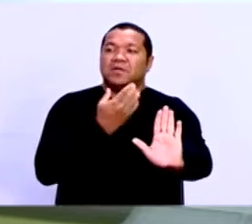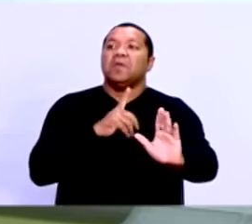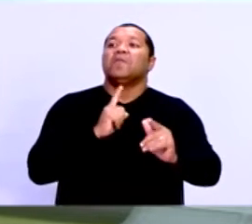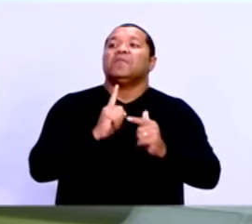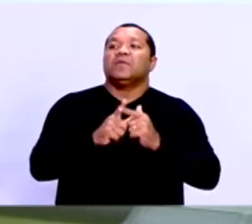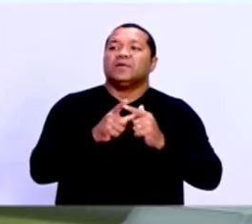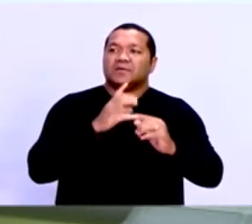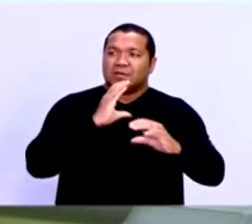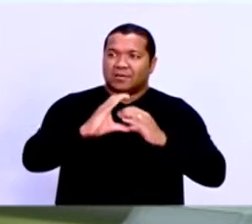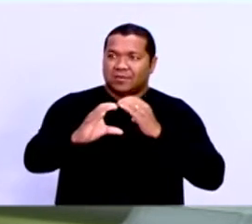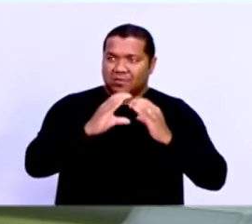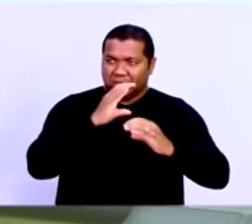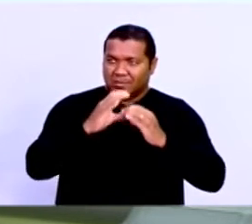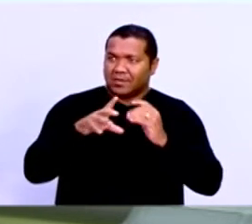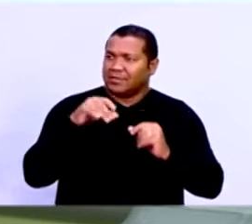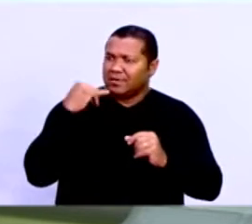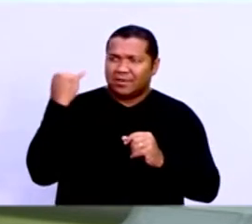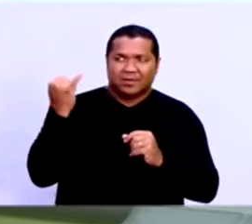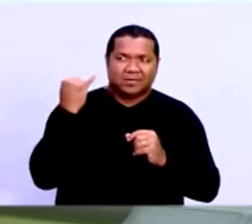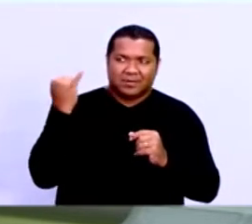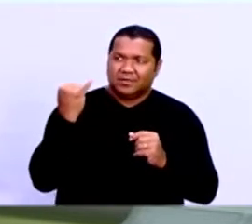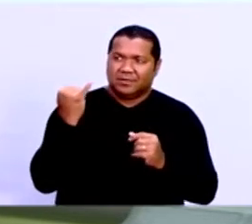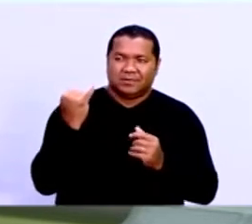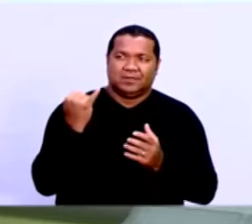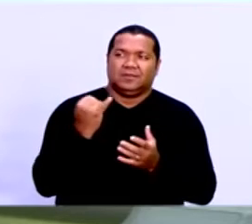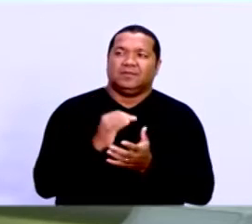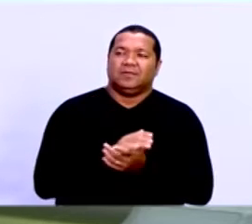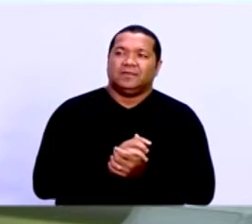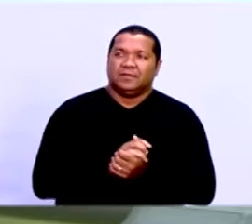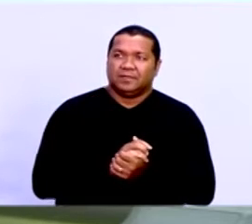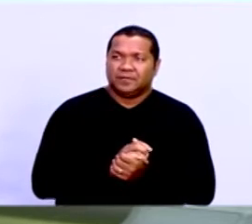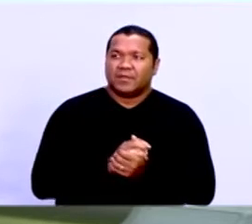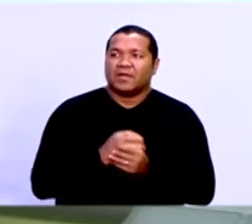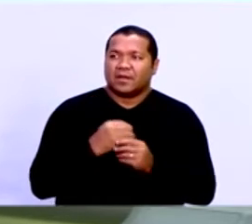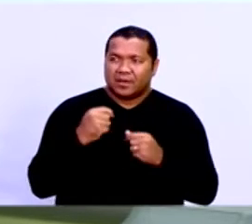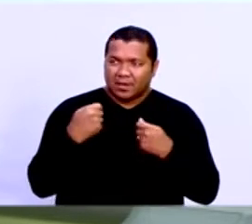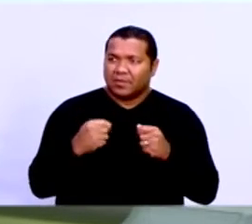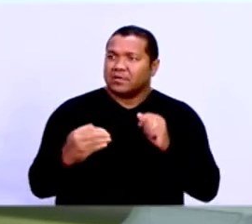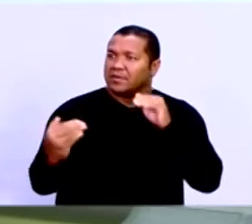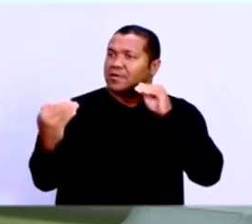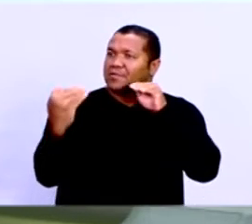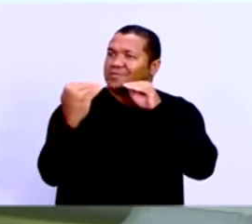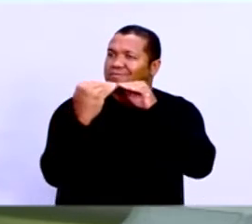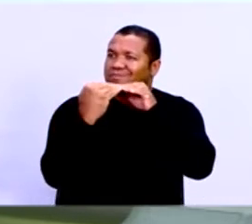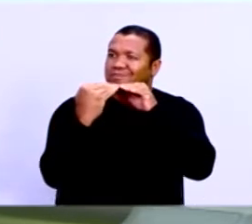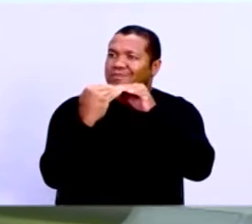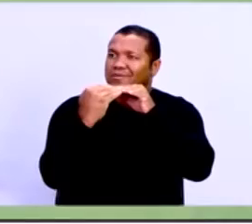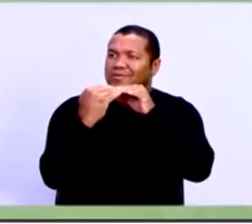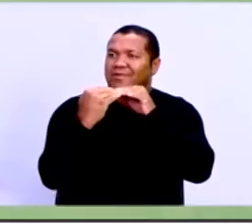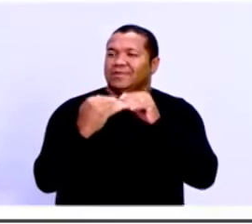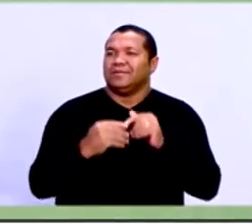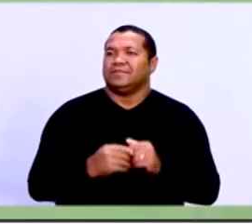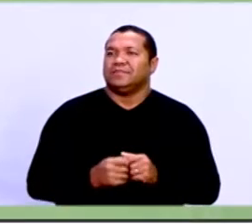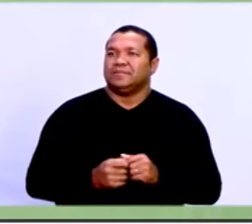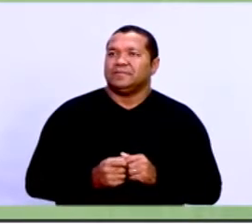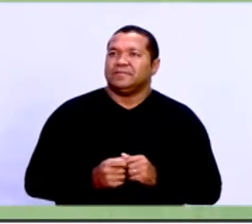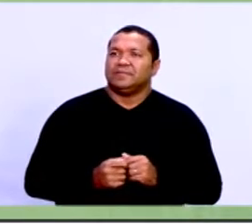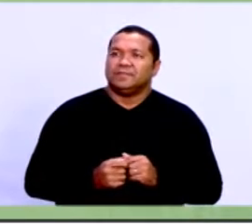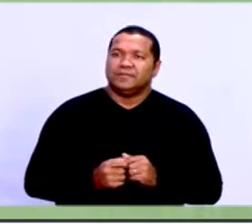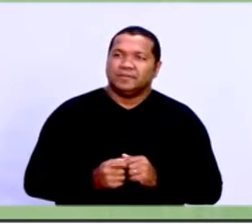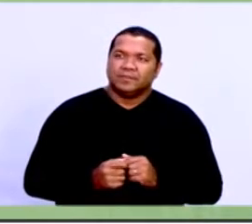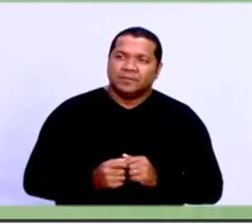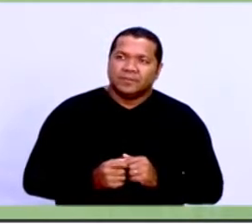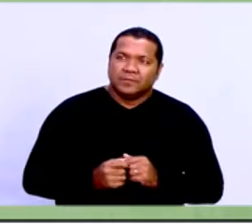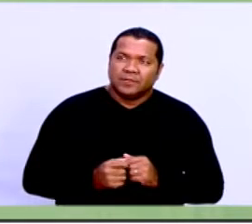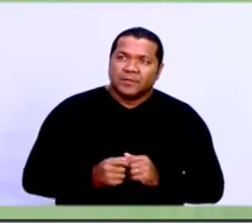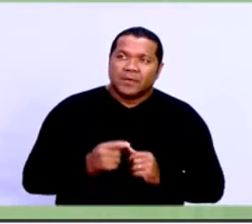argumentação é muito muito muito importante nessas fases do projeto bom vamos seguir aqui